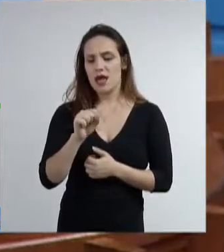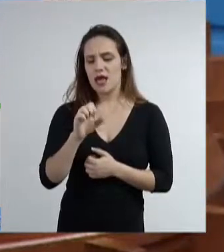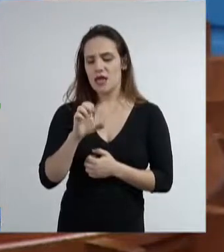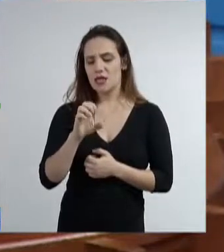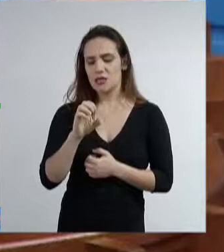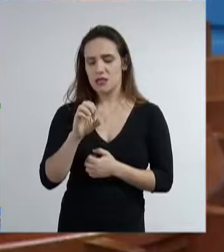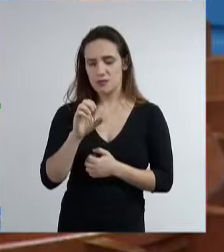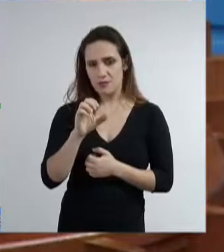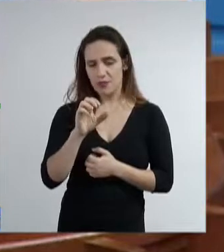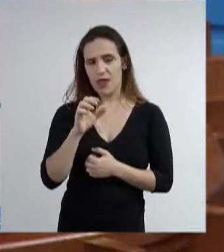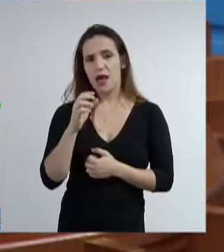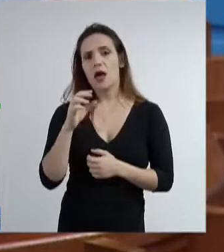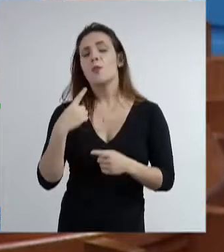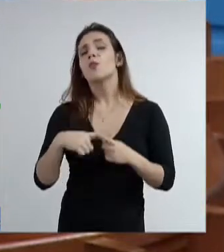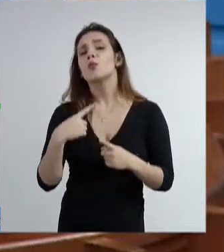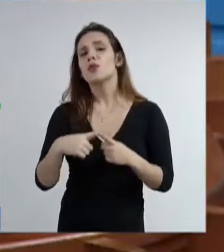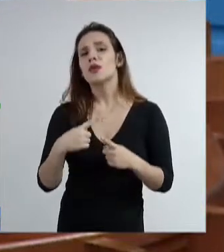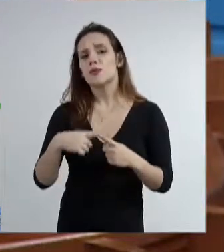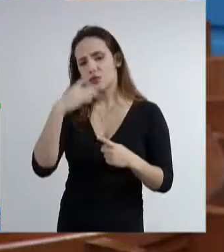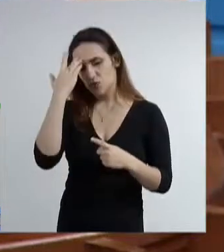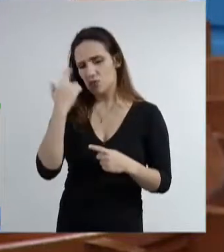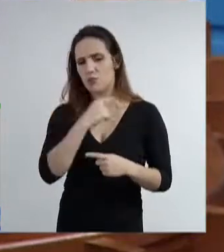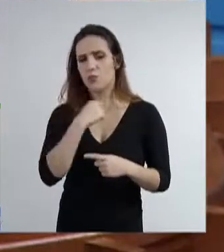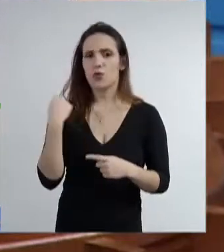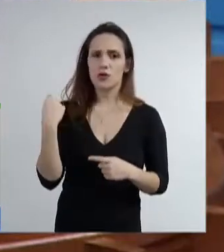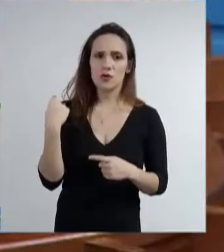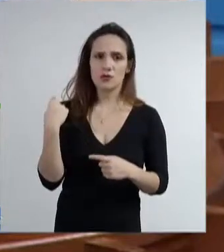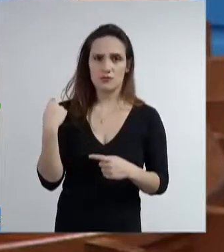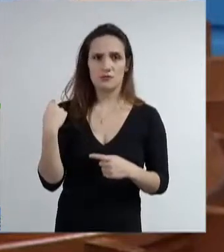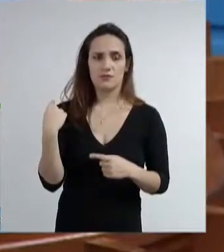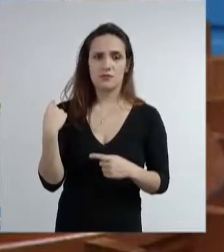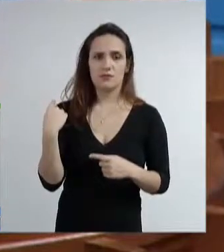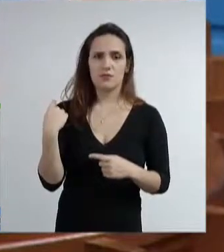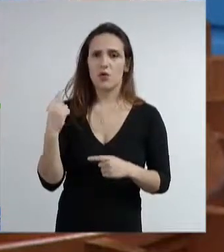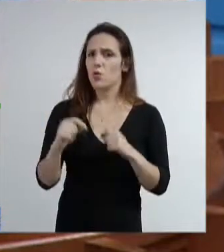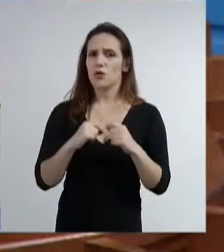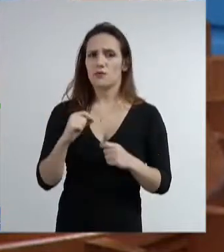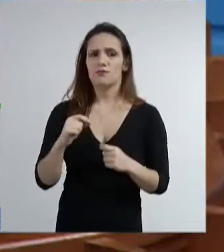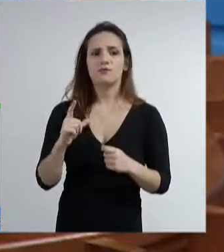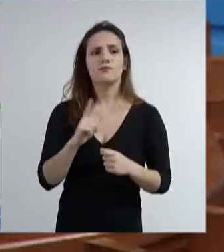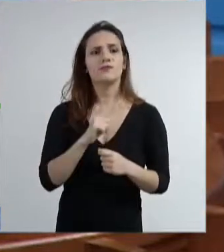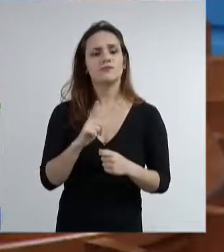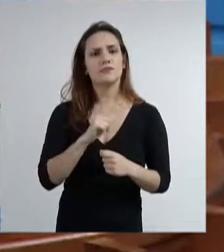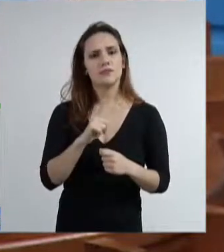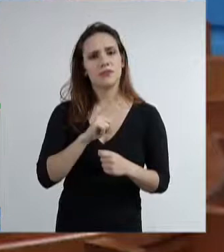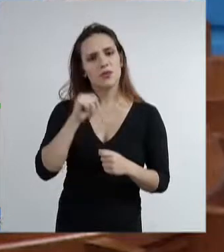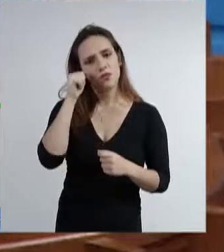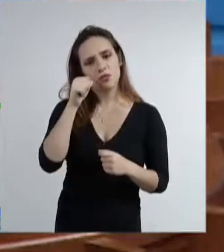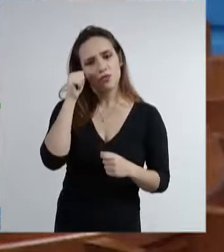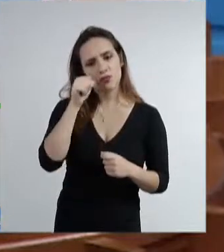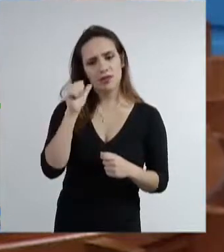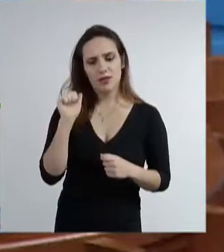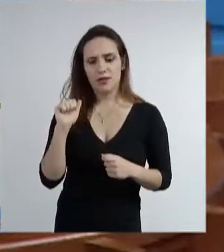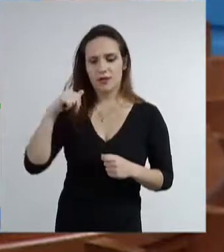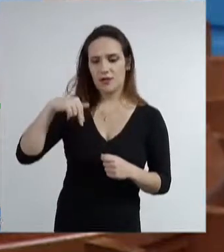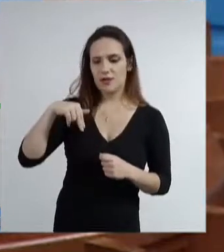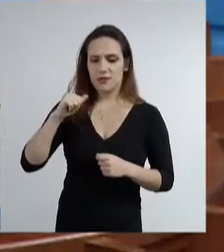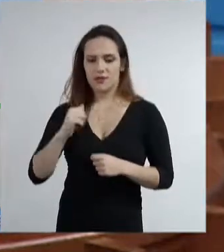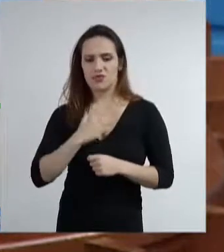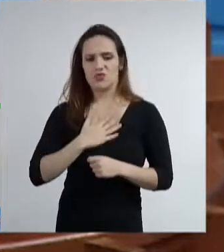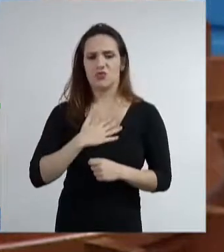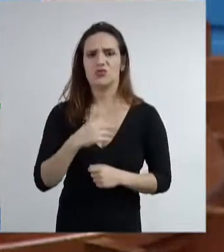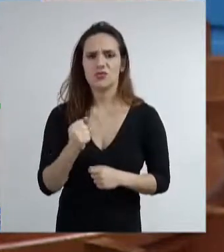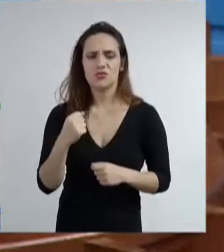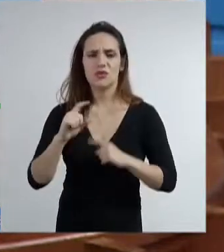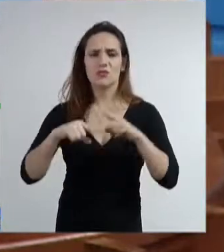Razões por quê? É a tradução, razões por quê? Que narra a vida da adolescente Hannah Baker, que tira a própria vida depois de